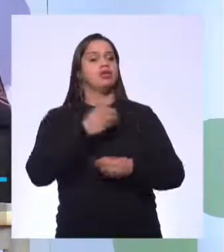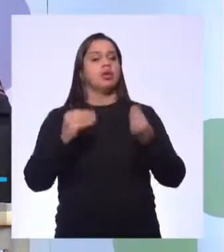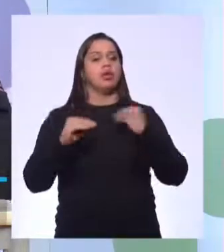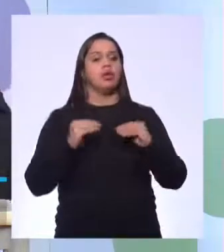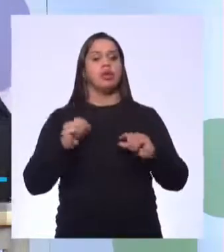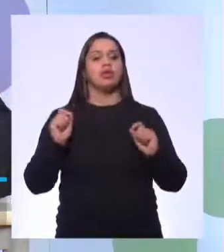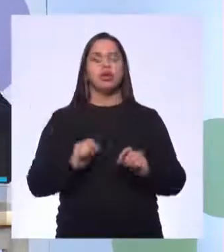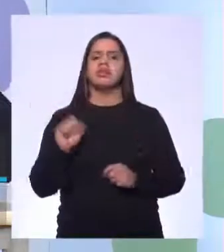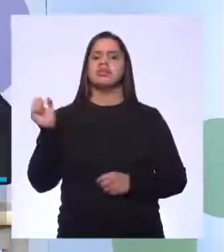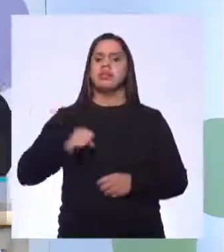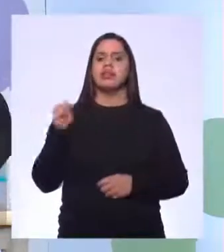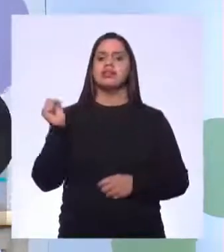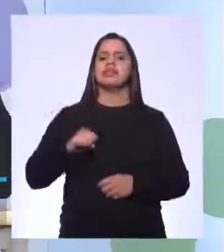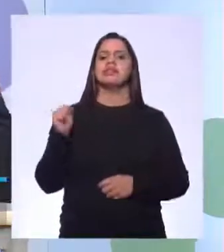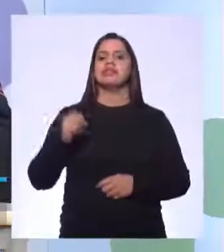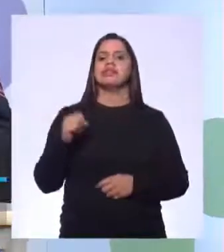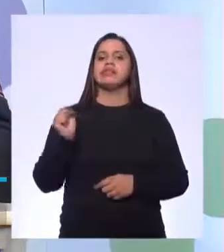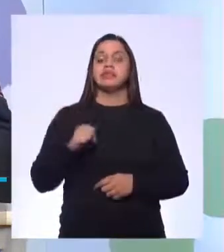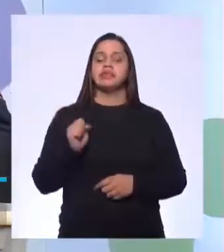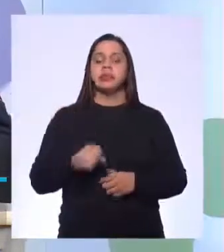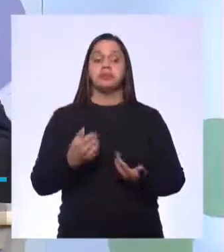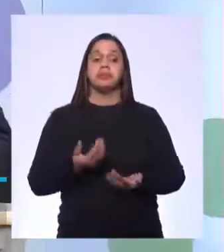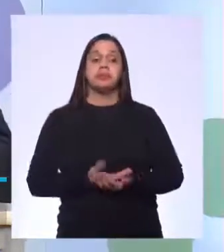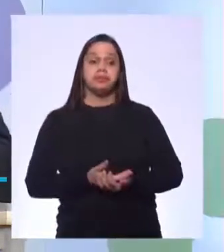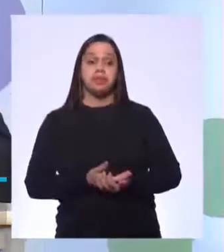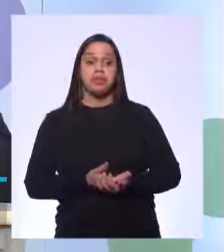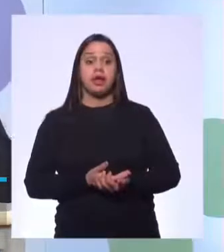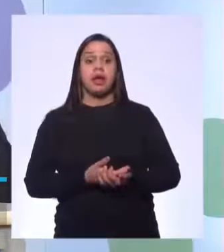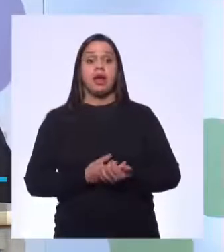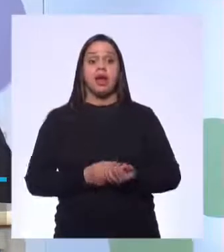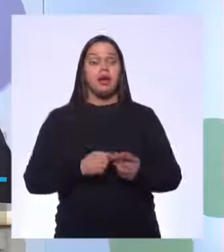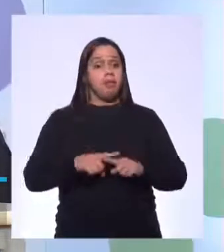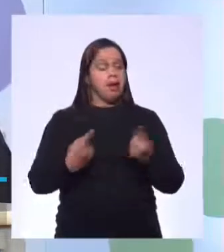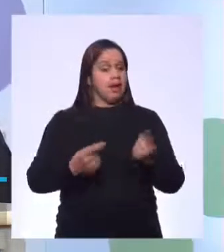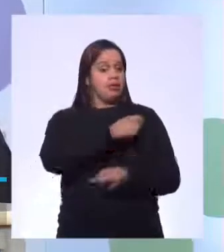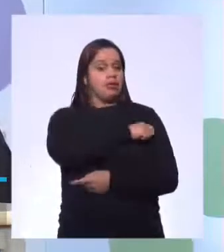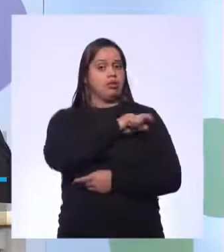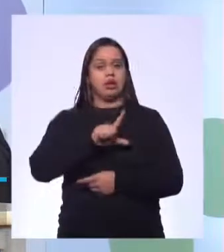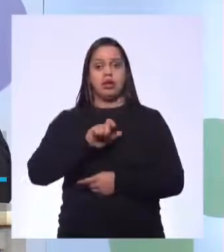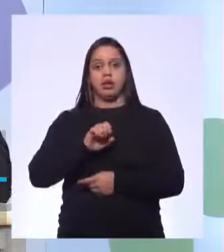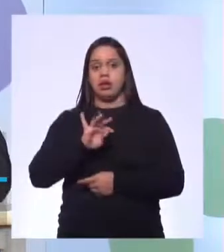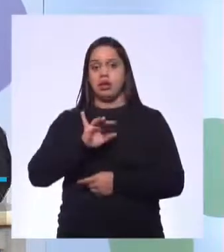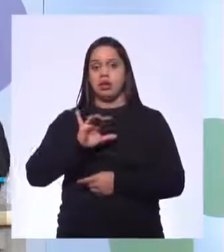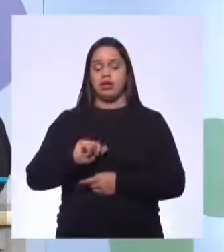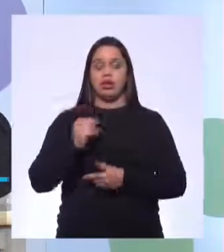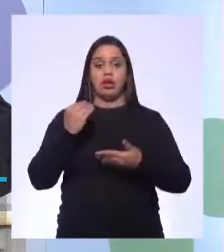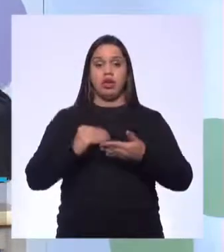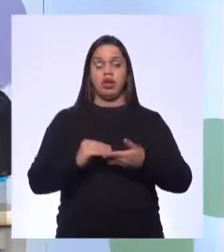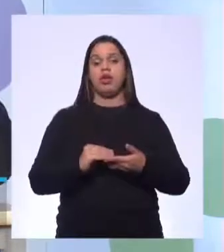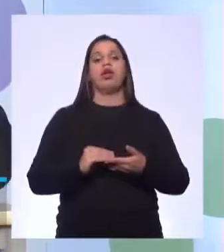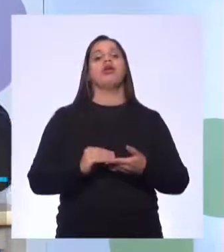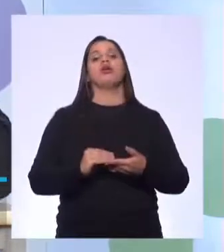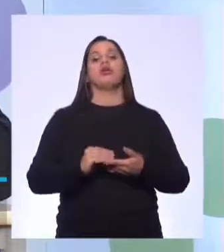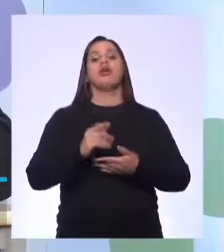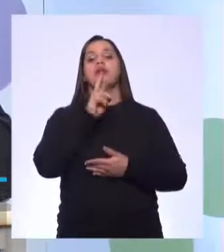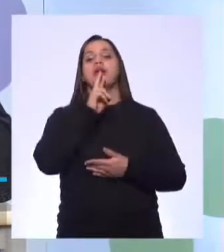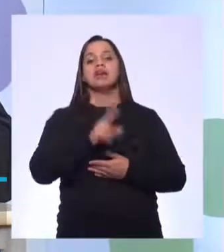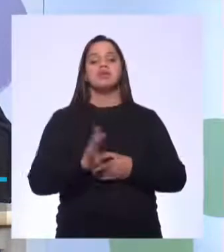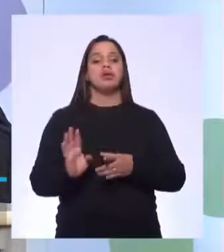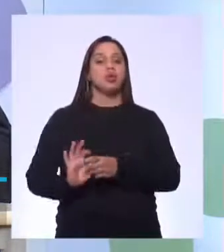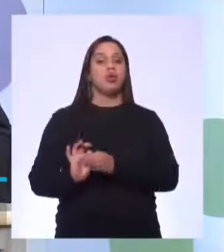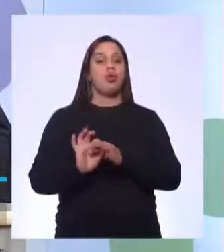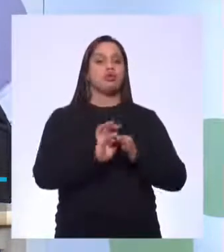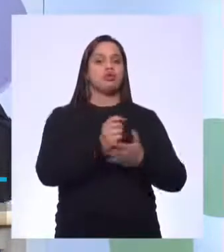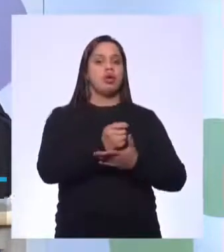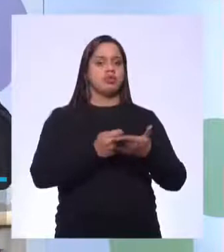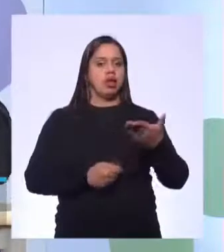colocando sim, sim, sim, sim. Mas a Letícia, ela coloca uma resposta contextualizada. Ela diz,